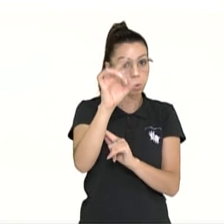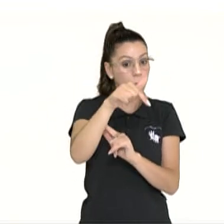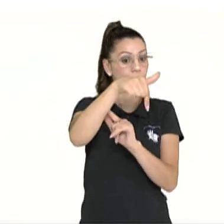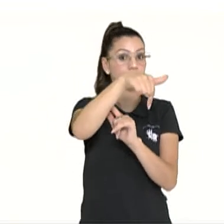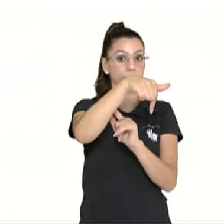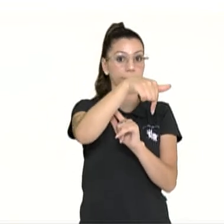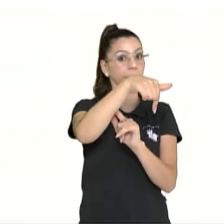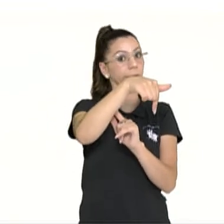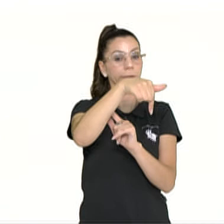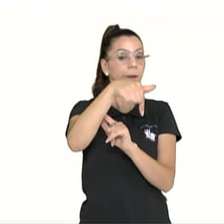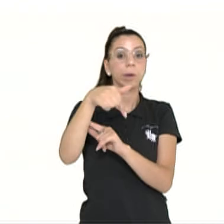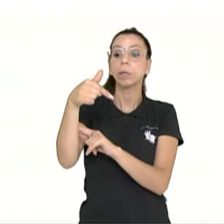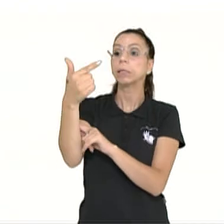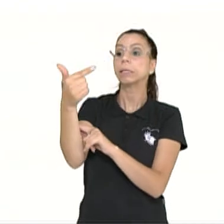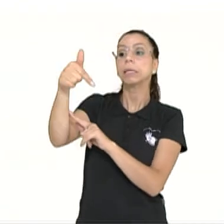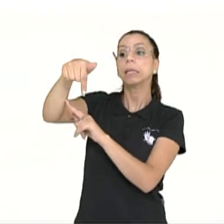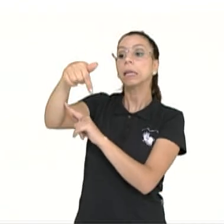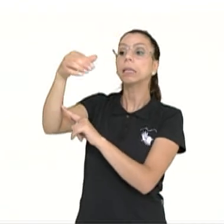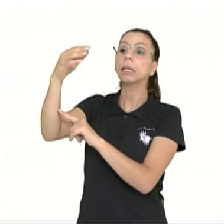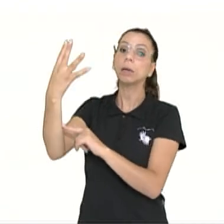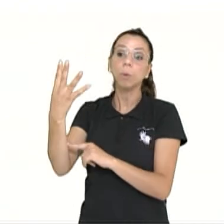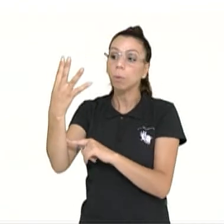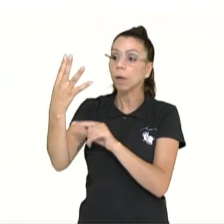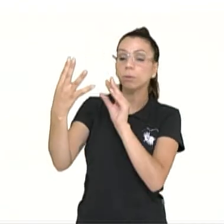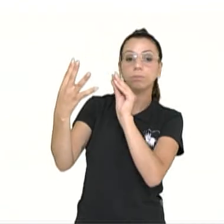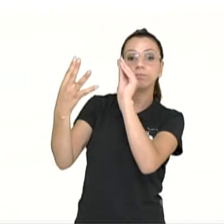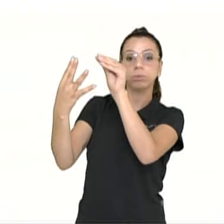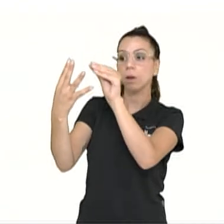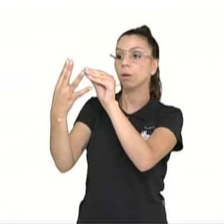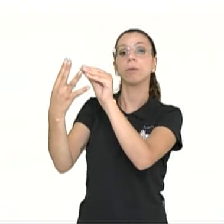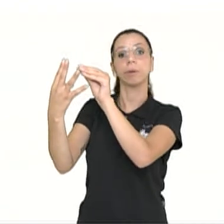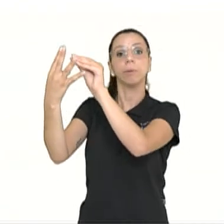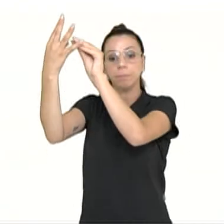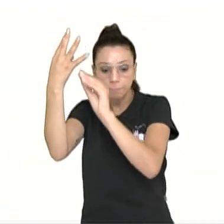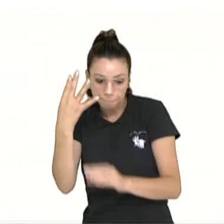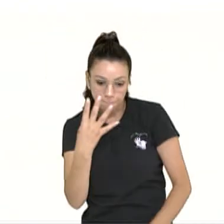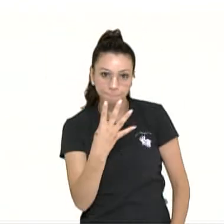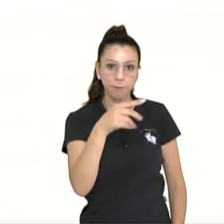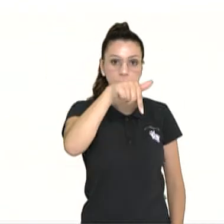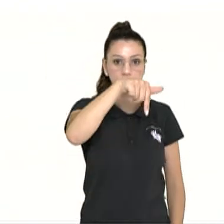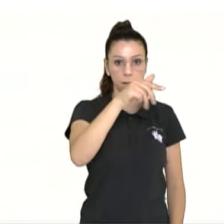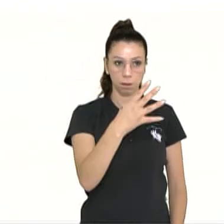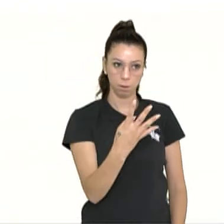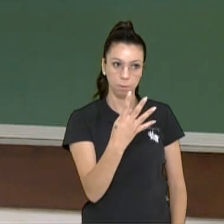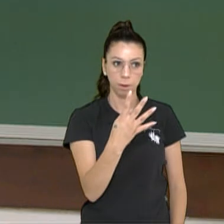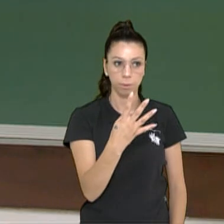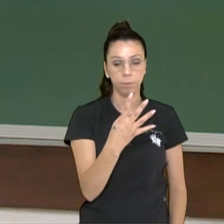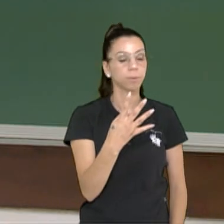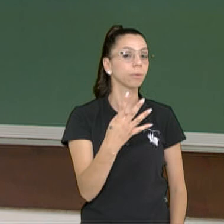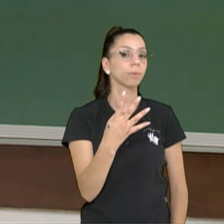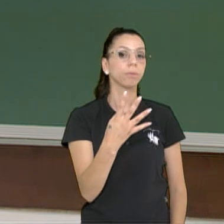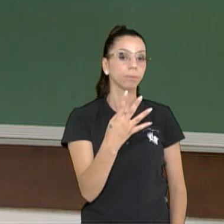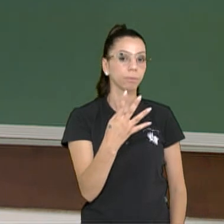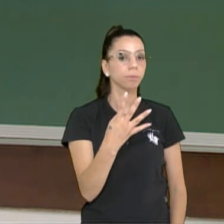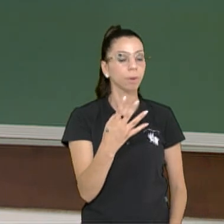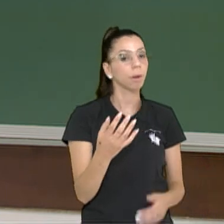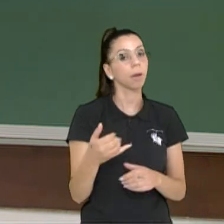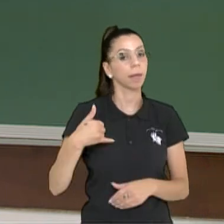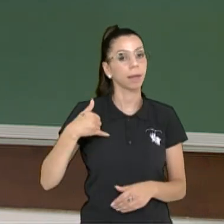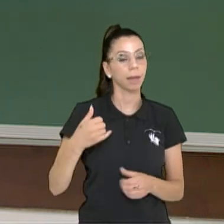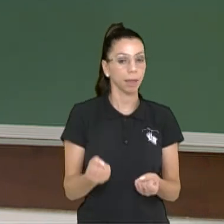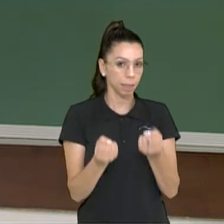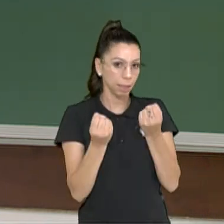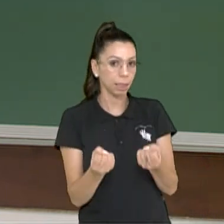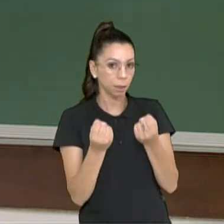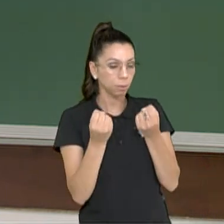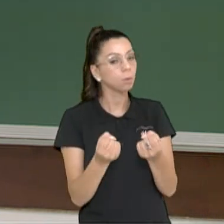o 74. Por quê? O 74 está aqui embaixo. Vocês conseguem ver na segunda linha. Quem pesa 74 quilos está aqui no segundo